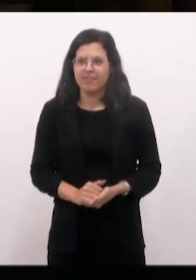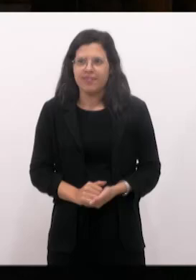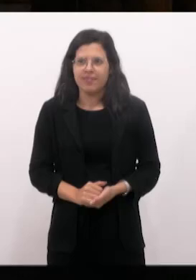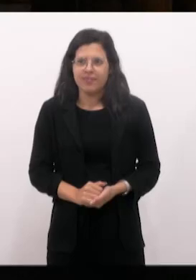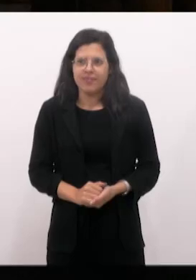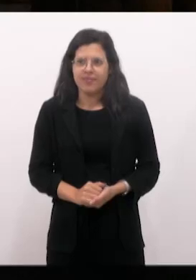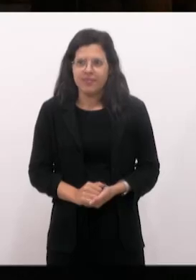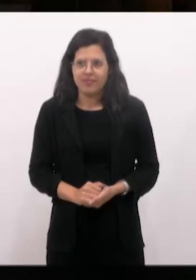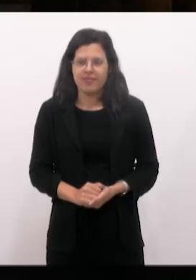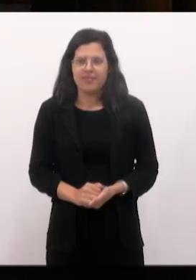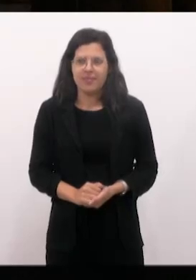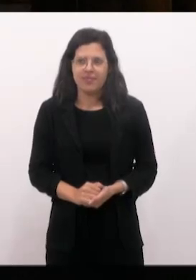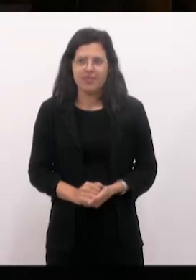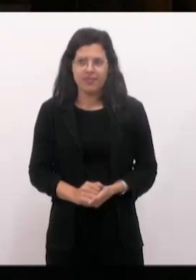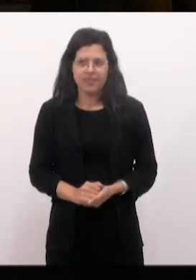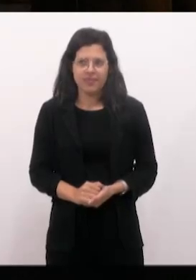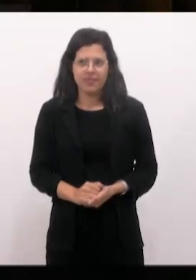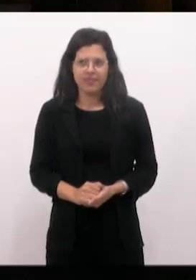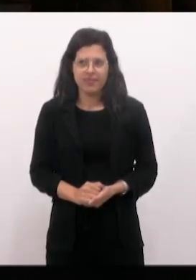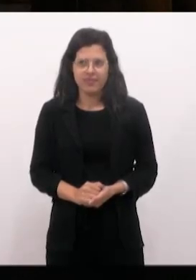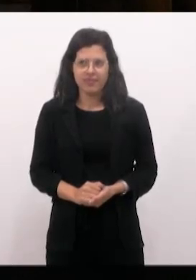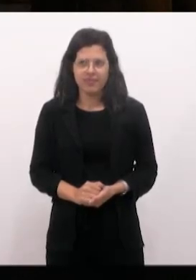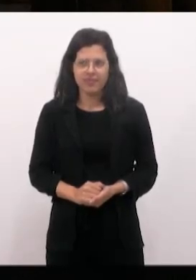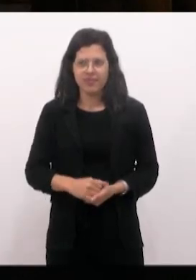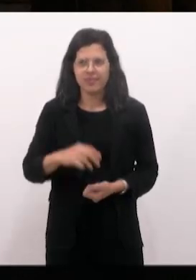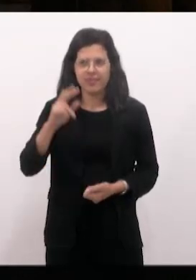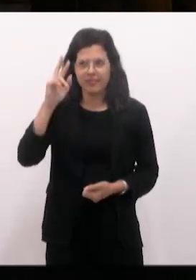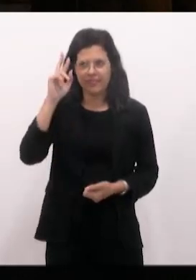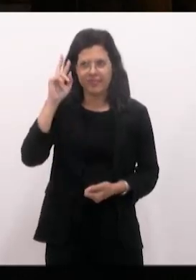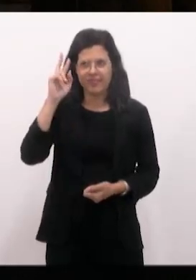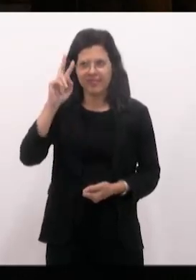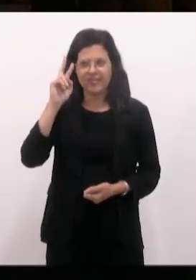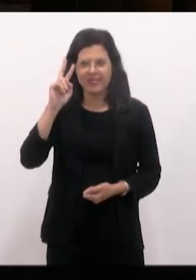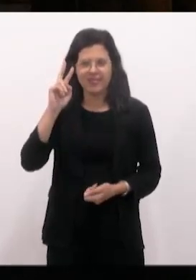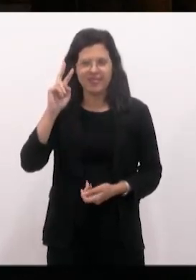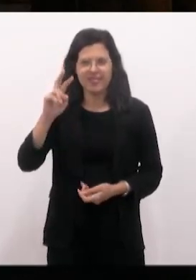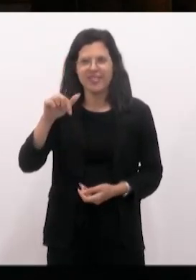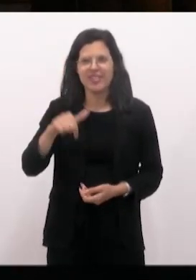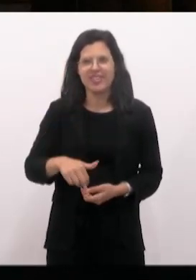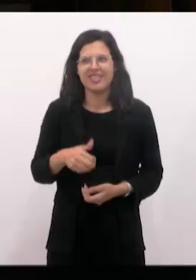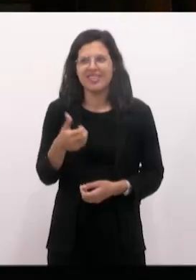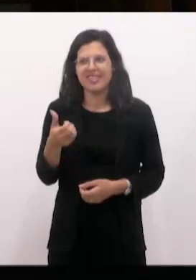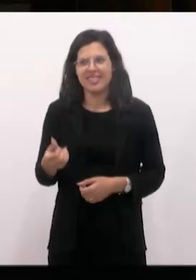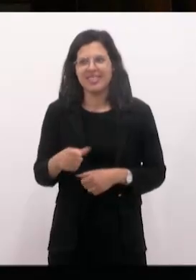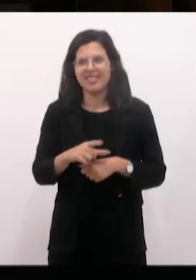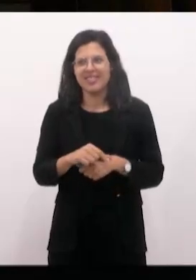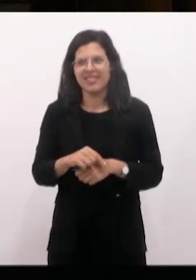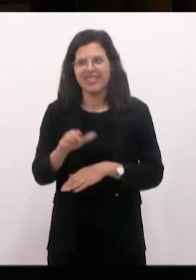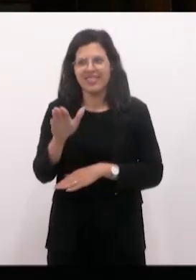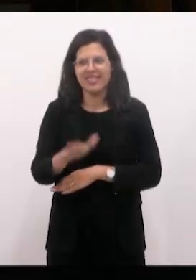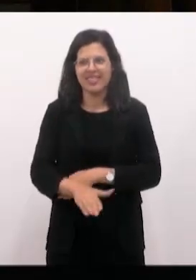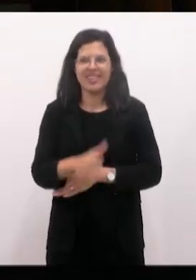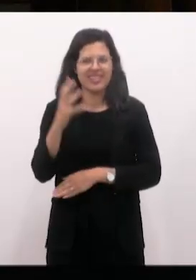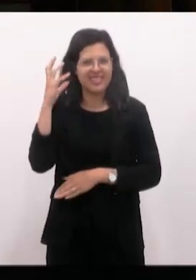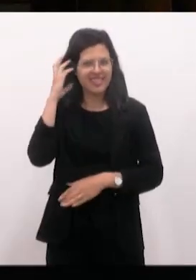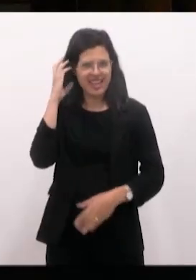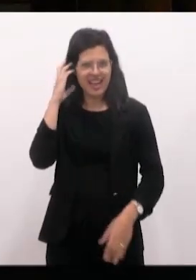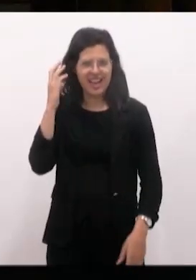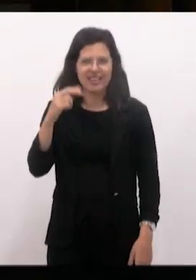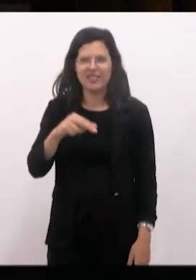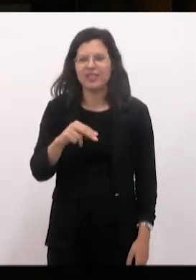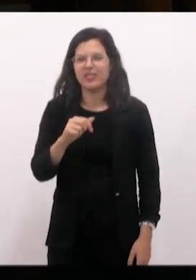Marquinhos, isso ele pegou, a história do tio Janjão, às 6h, na Rádio